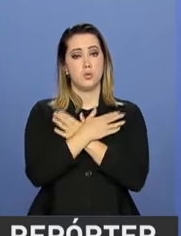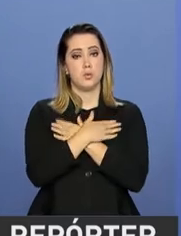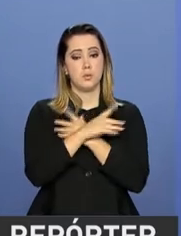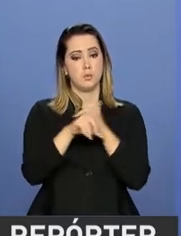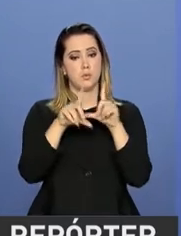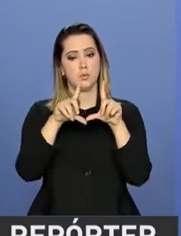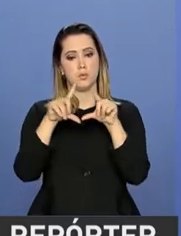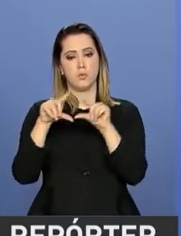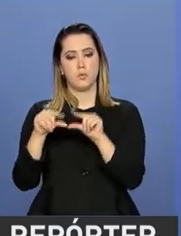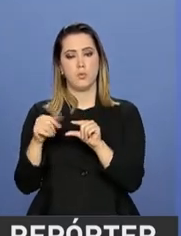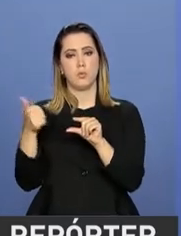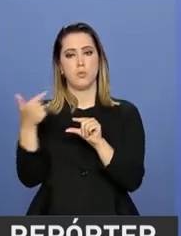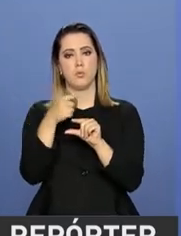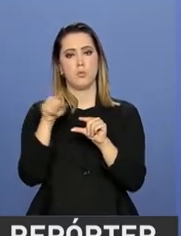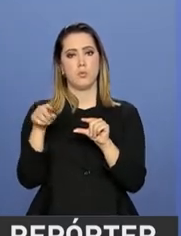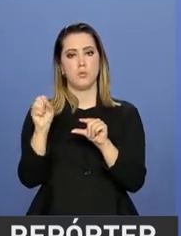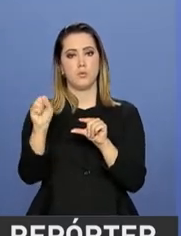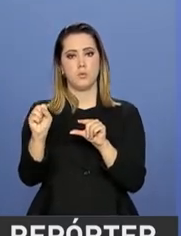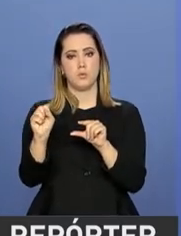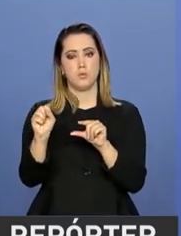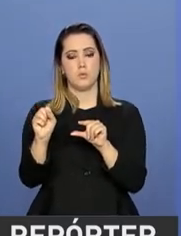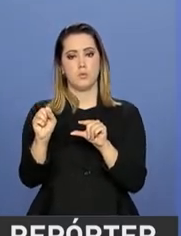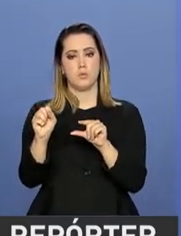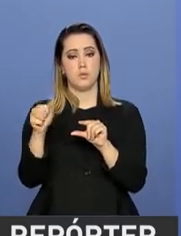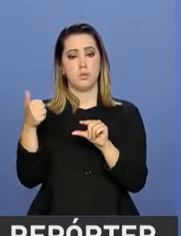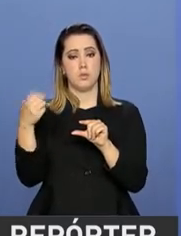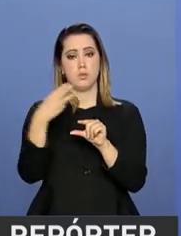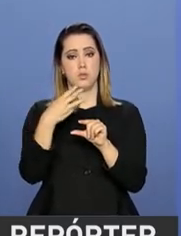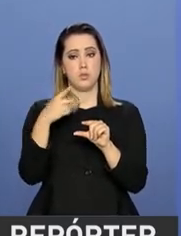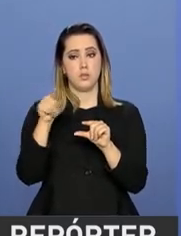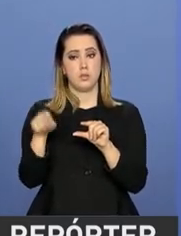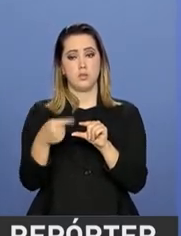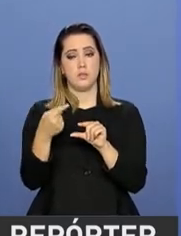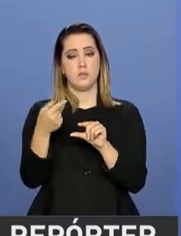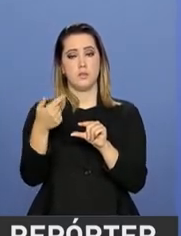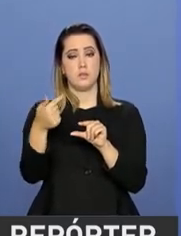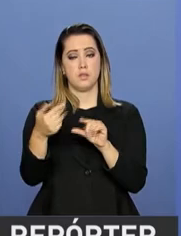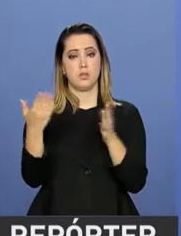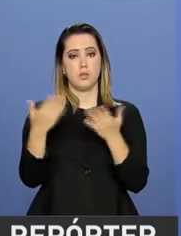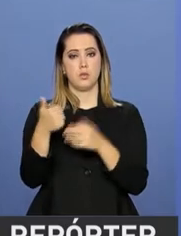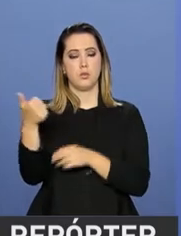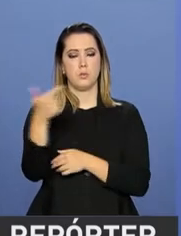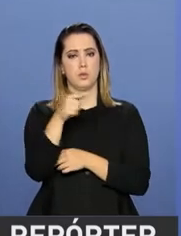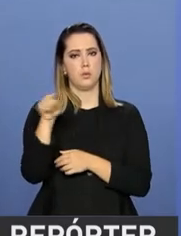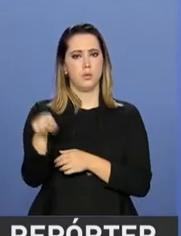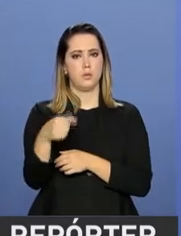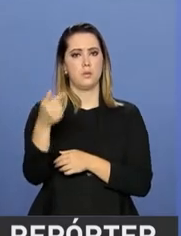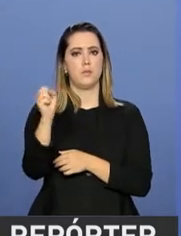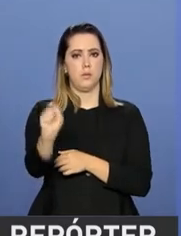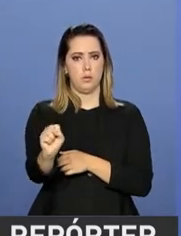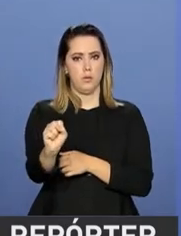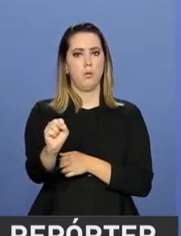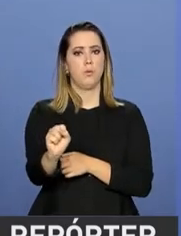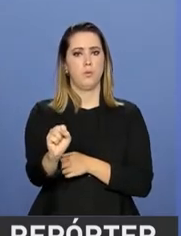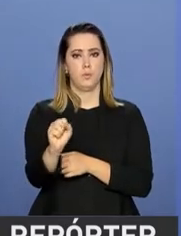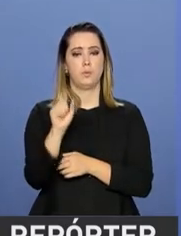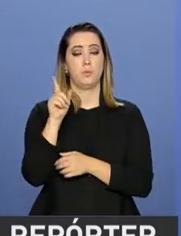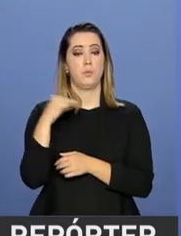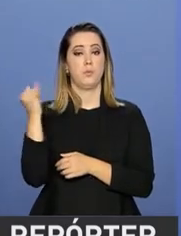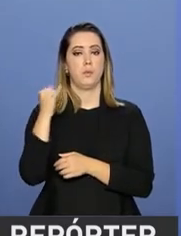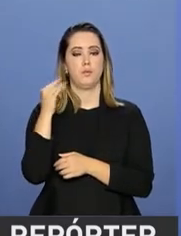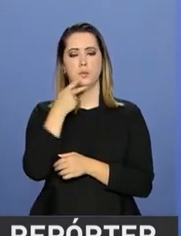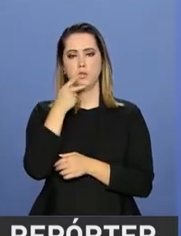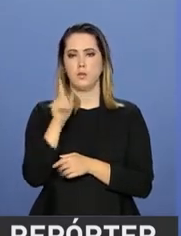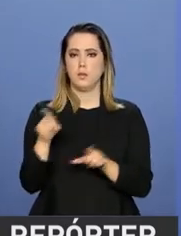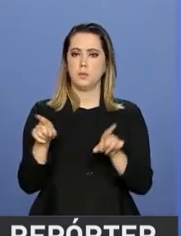12,8 de 13,7 para 12,8 importante também sempre é salientar